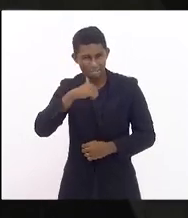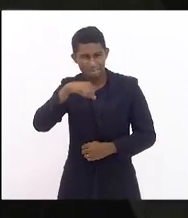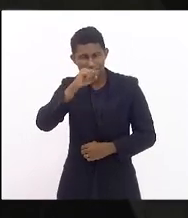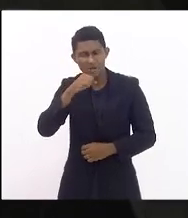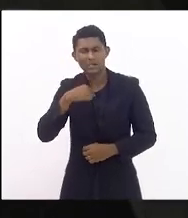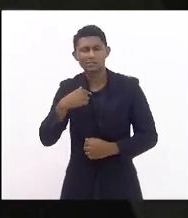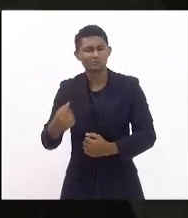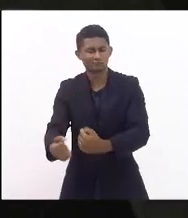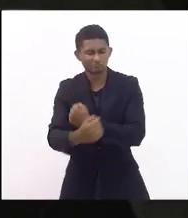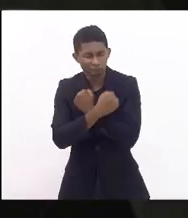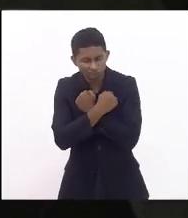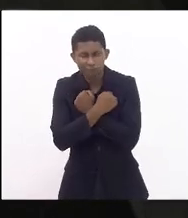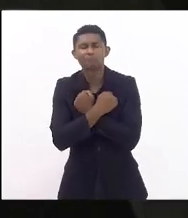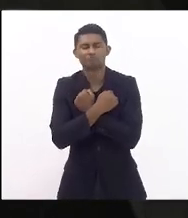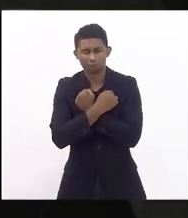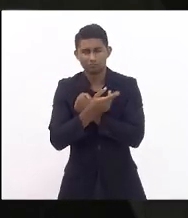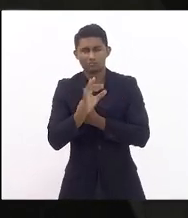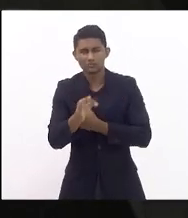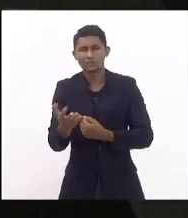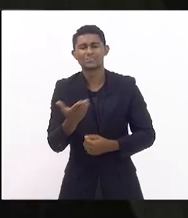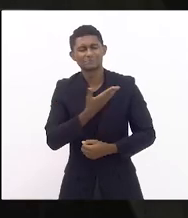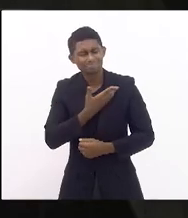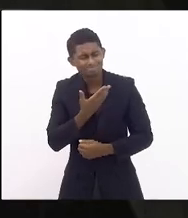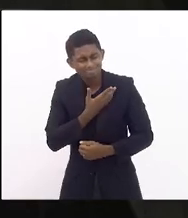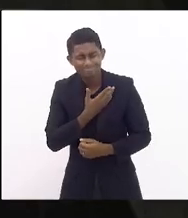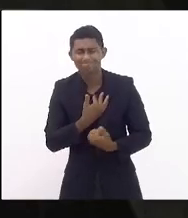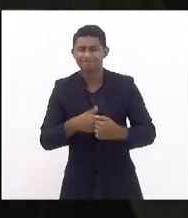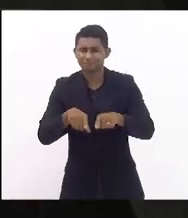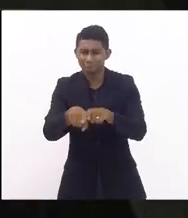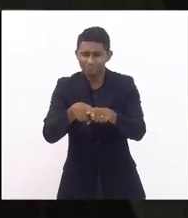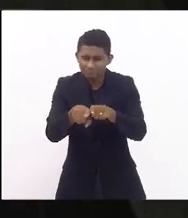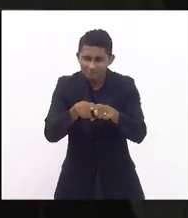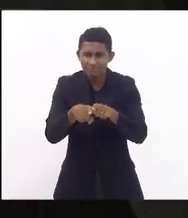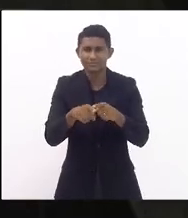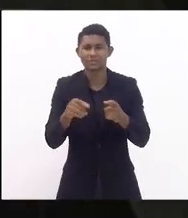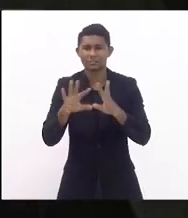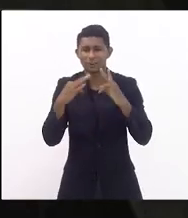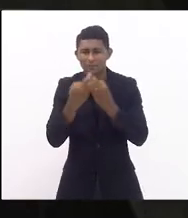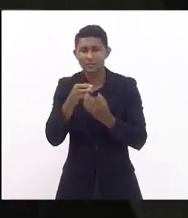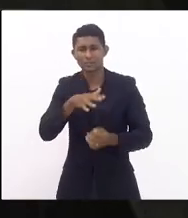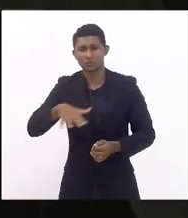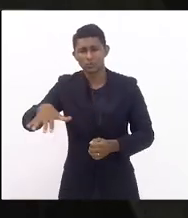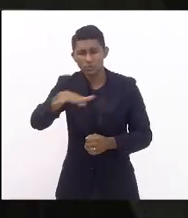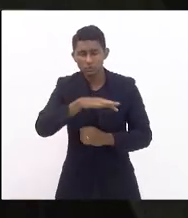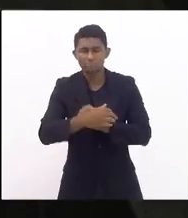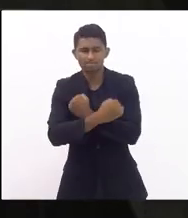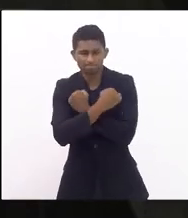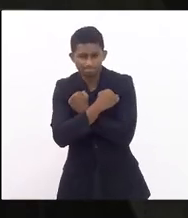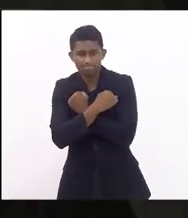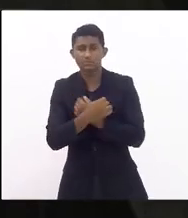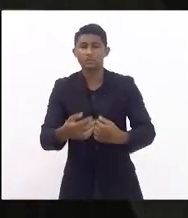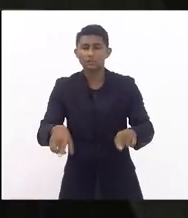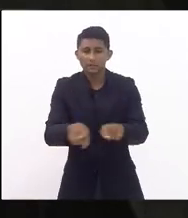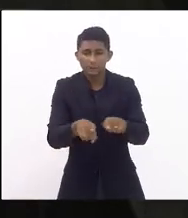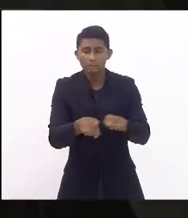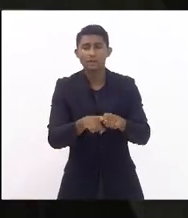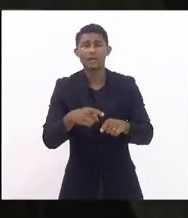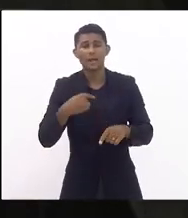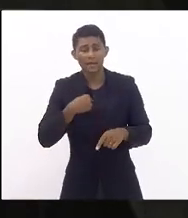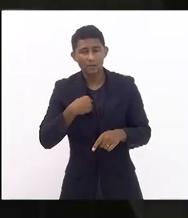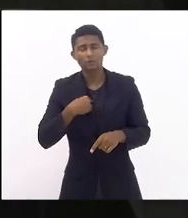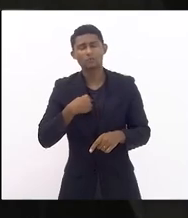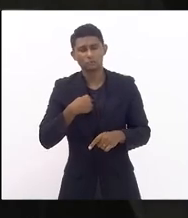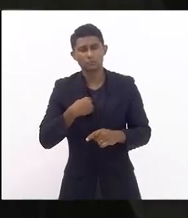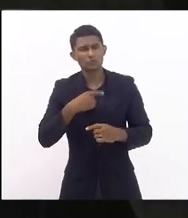saudação de solidariedade, de amizade, de fraternidade à família, e, ao mesmo tempo, me associar a muitas e